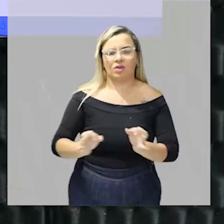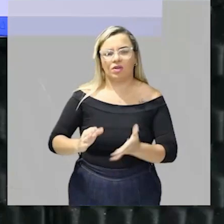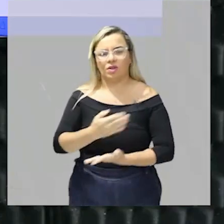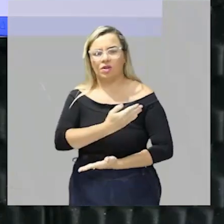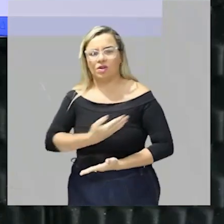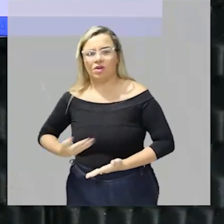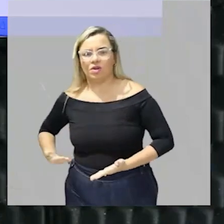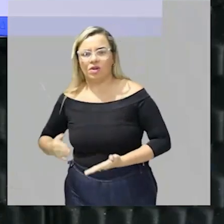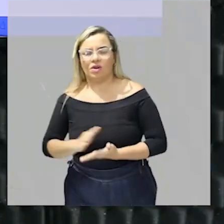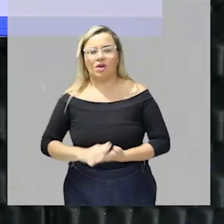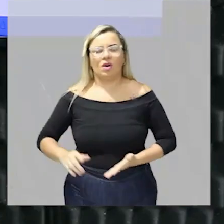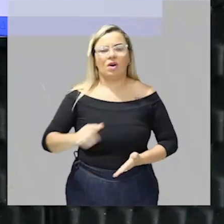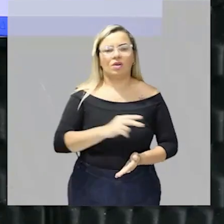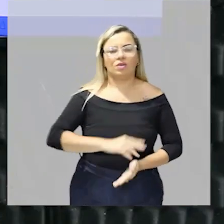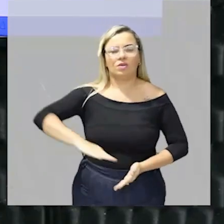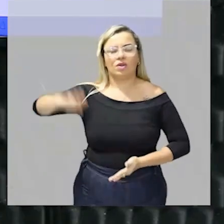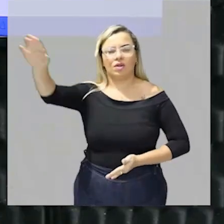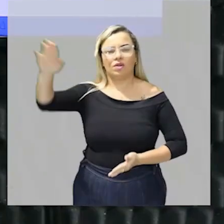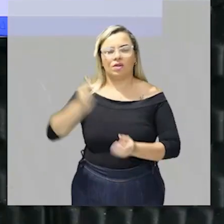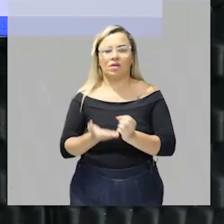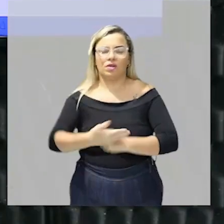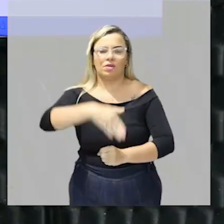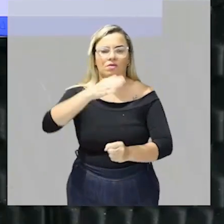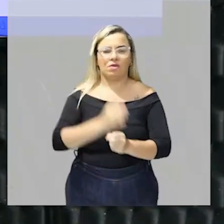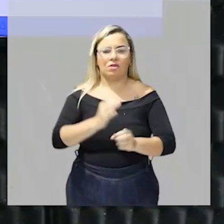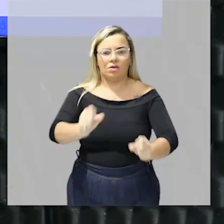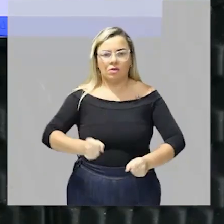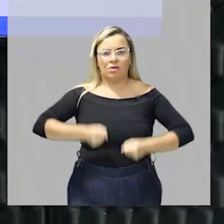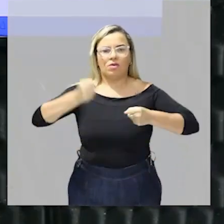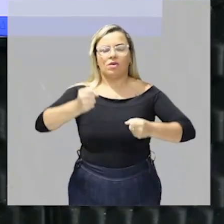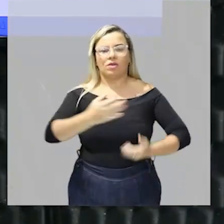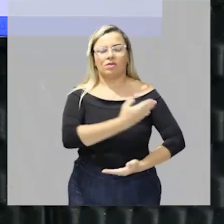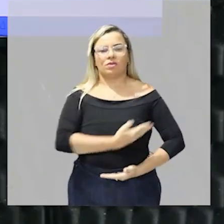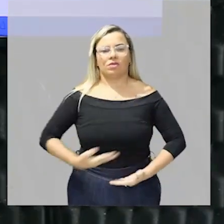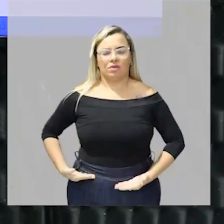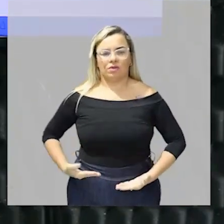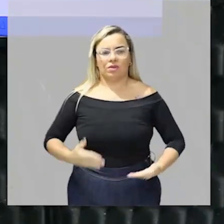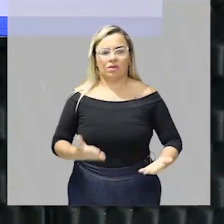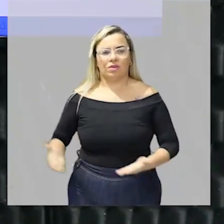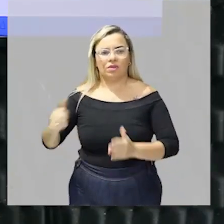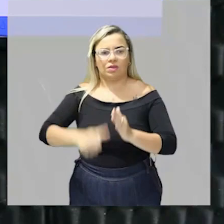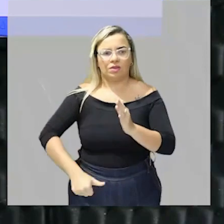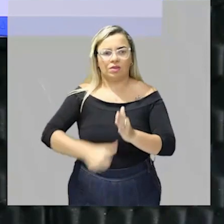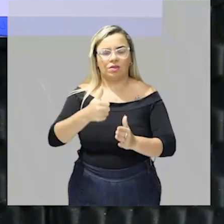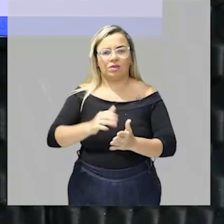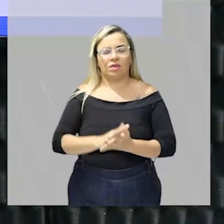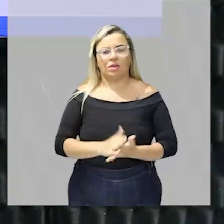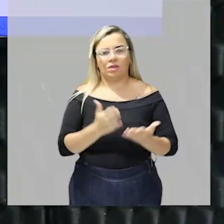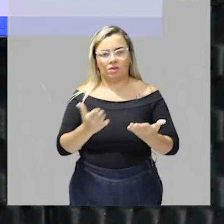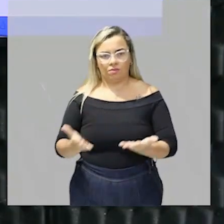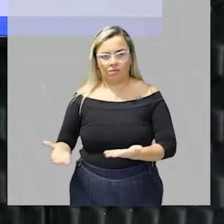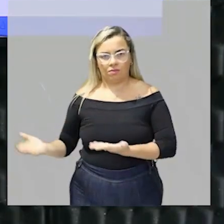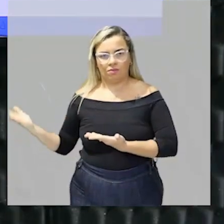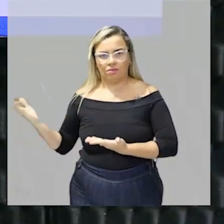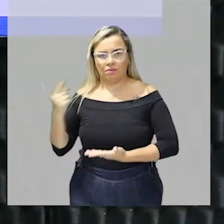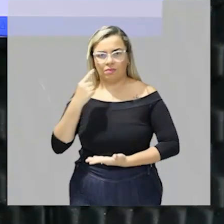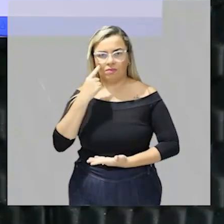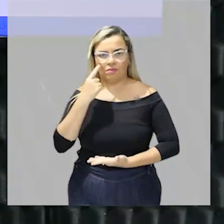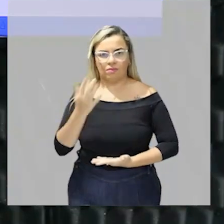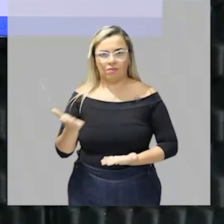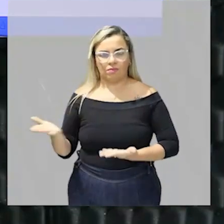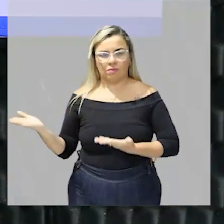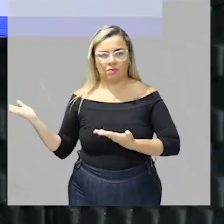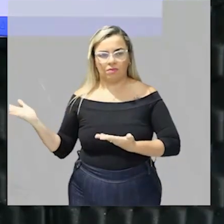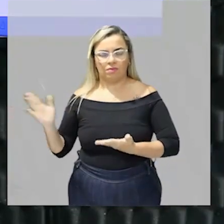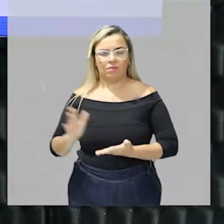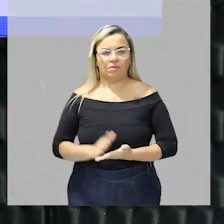ao poder. A nossa primeira questão é uma questão que caiu agora no vestibular da UEMA, no último vestibular da UEMA,